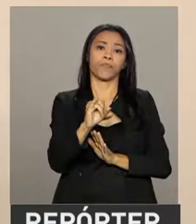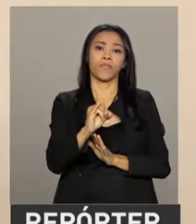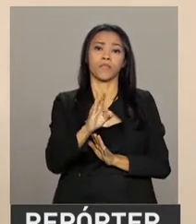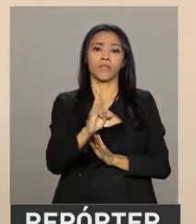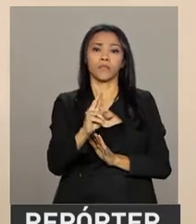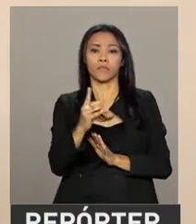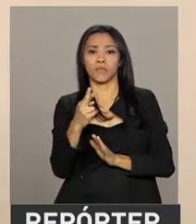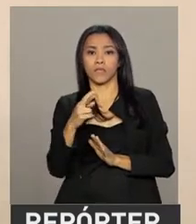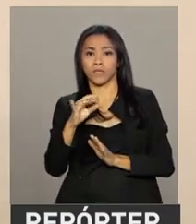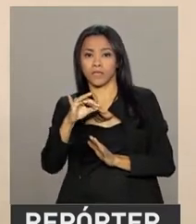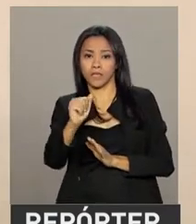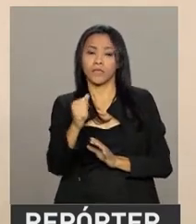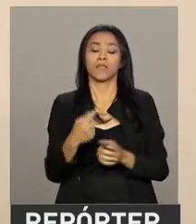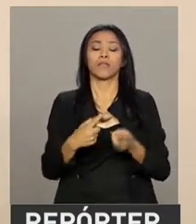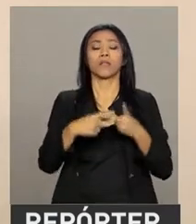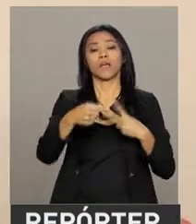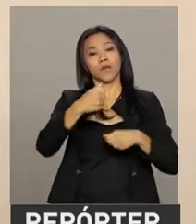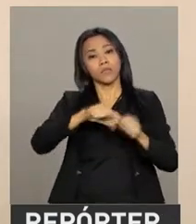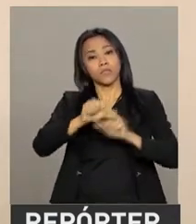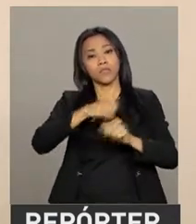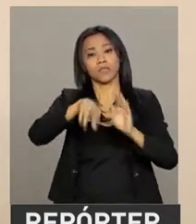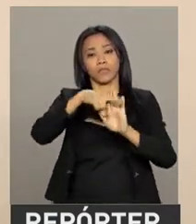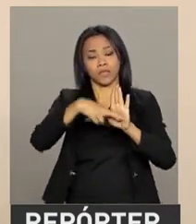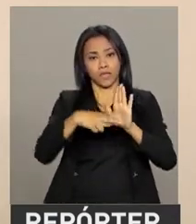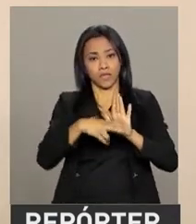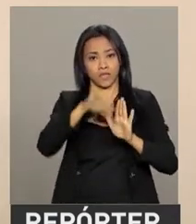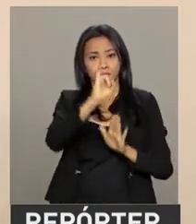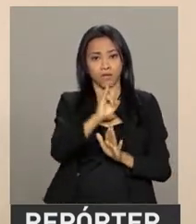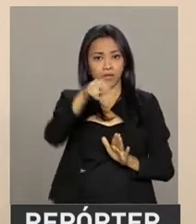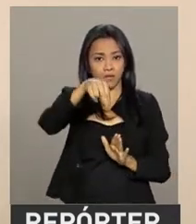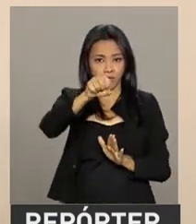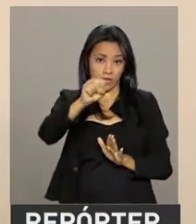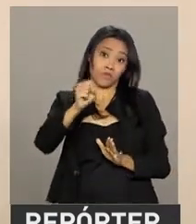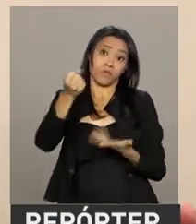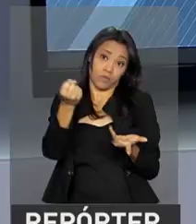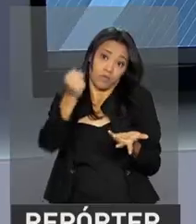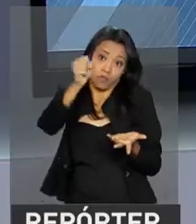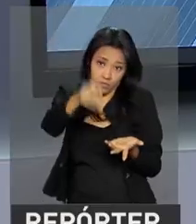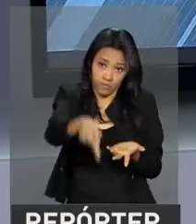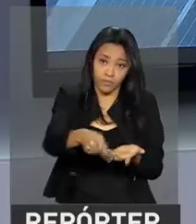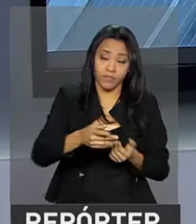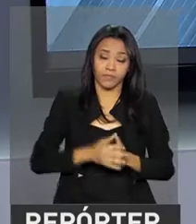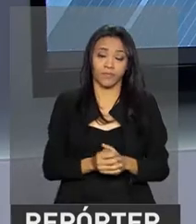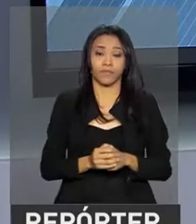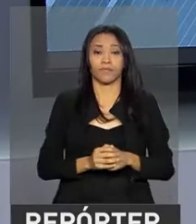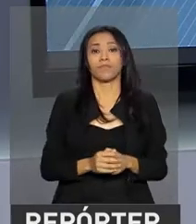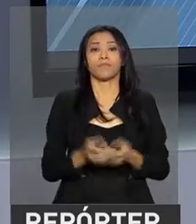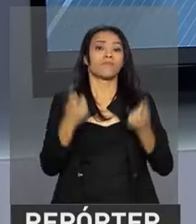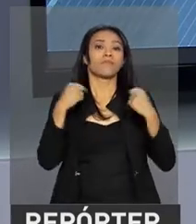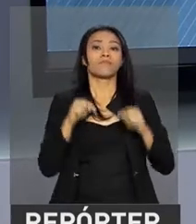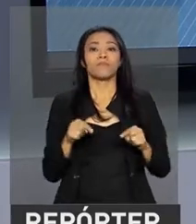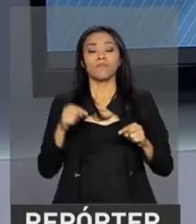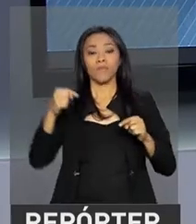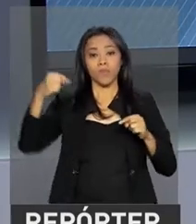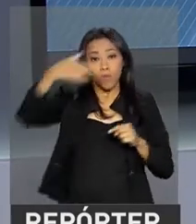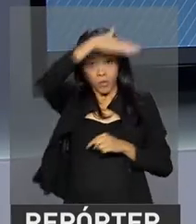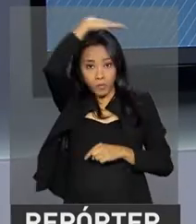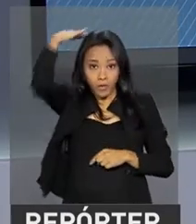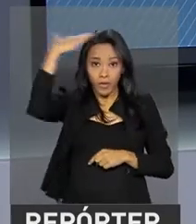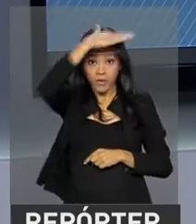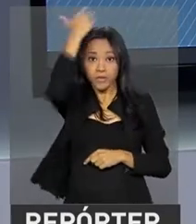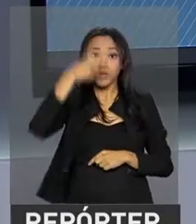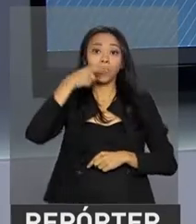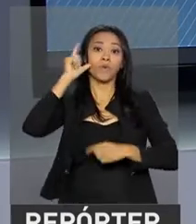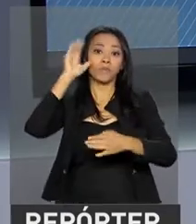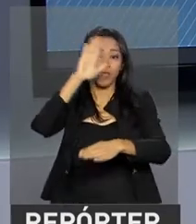previdência acho que foi uma reunião é muito curto eo méxico foi atingido na tarde de